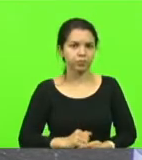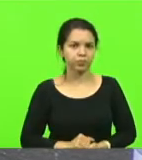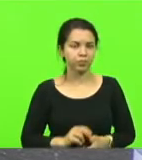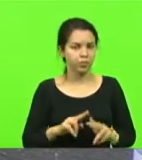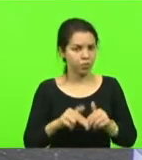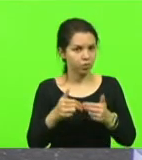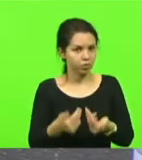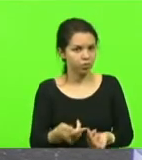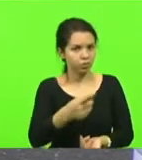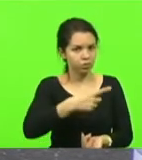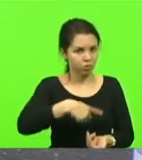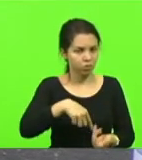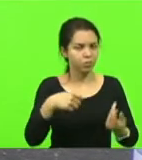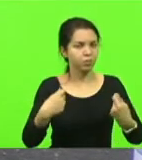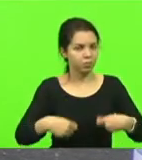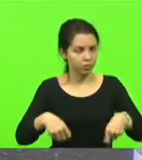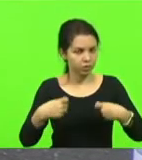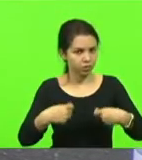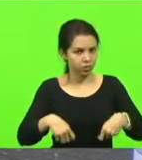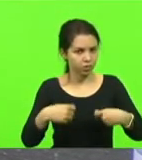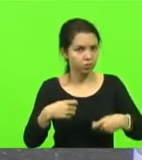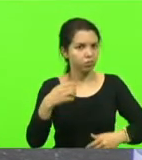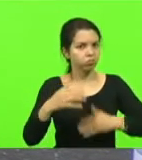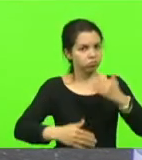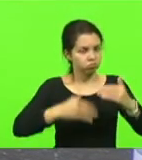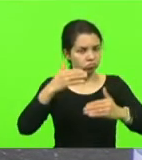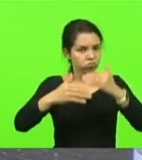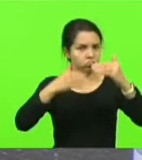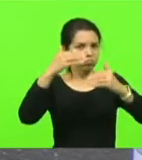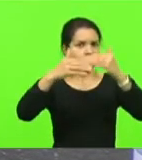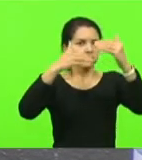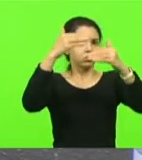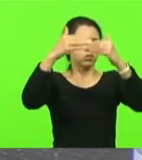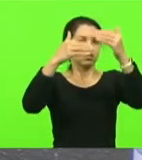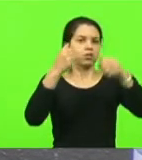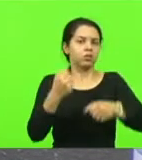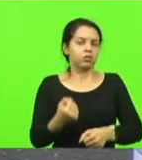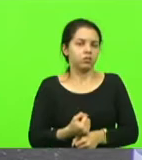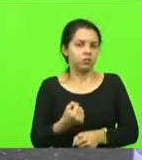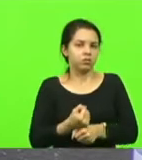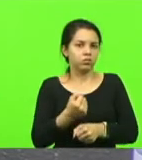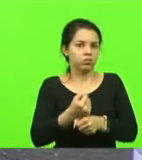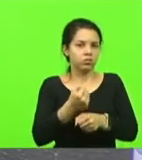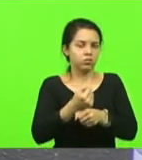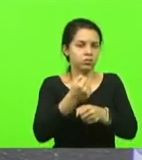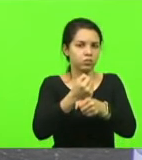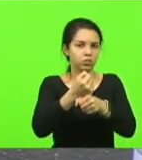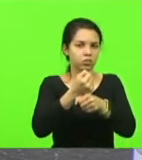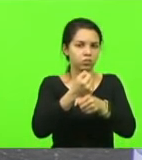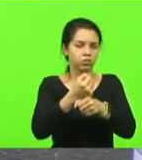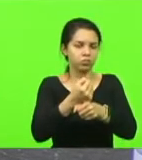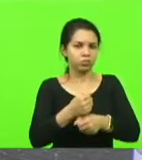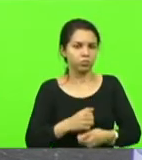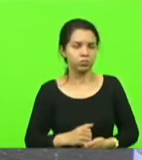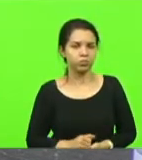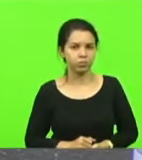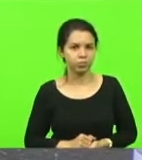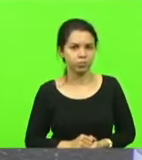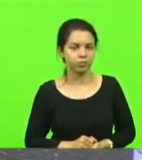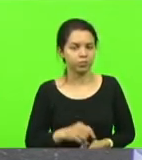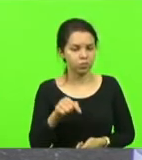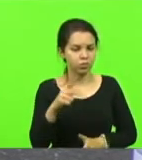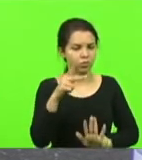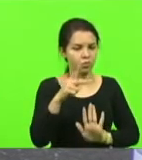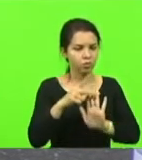nós precisamos avançar na construção desse